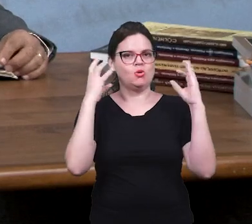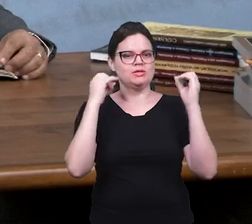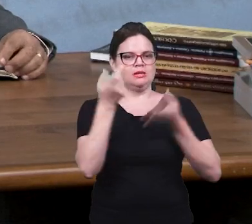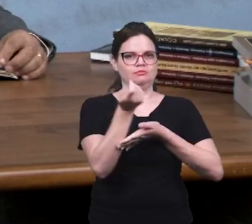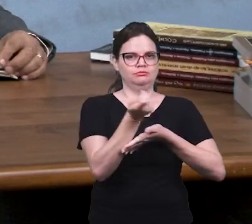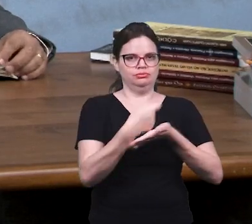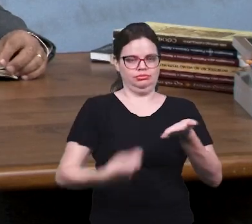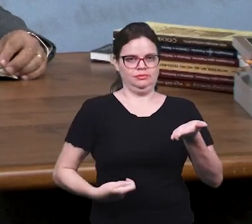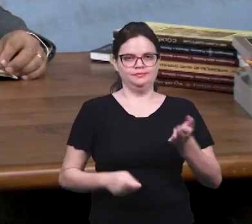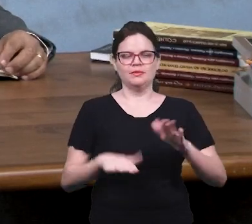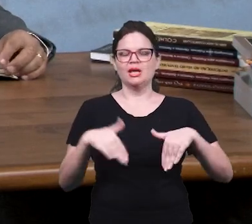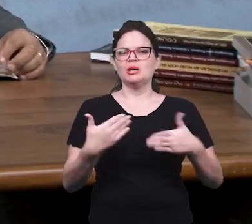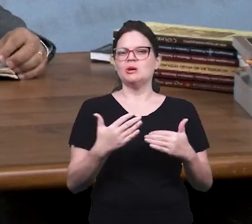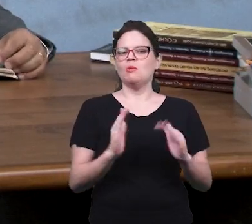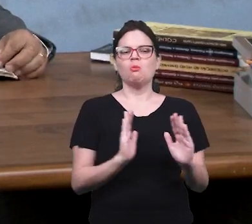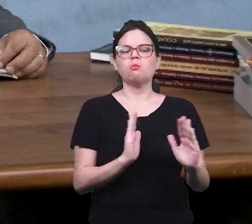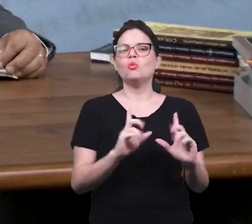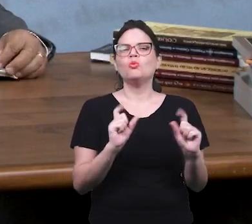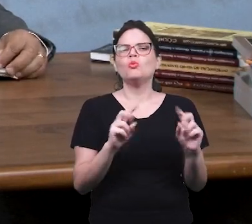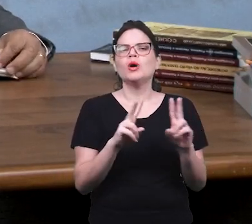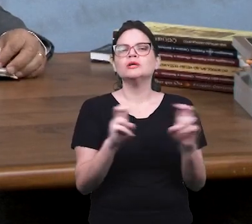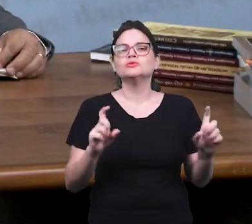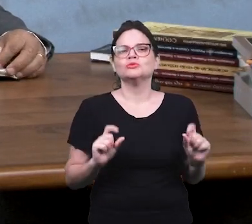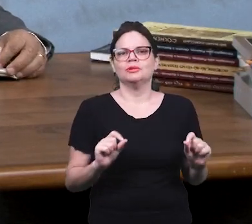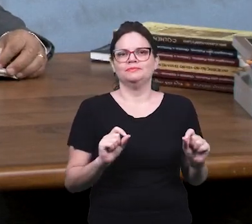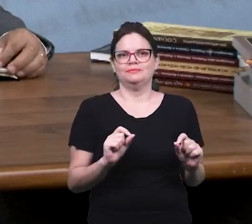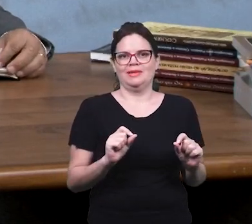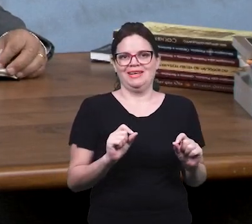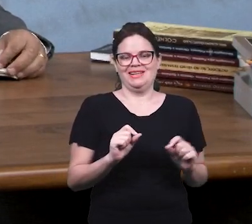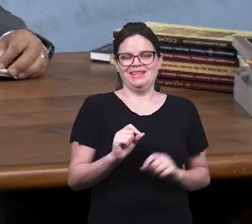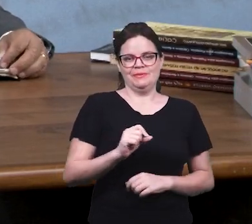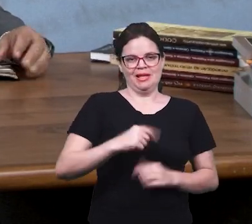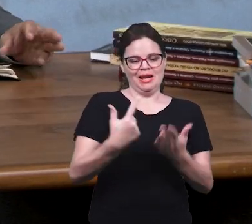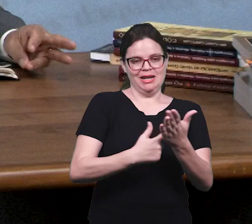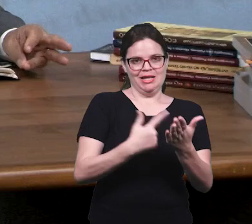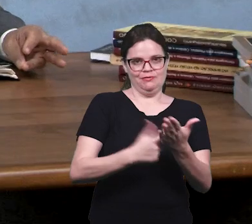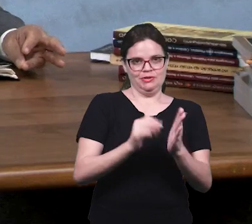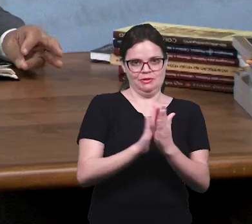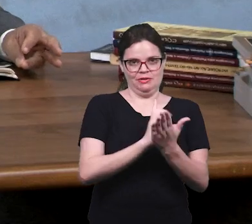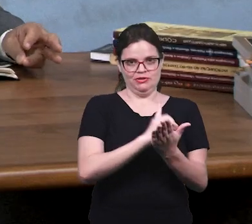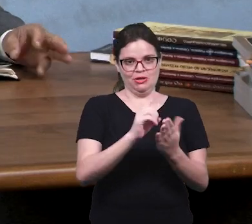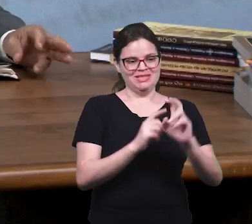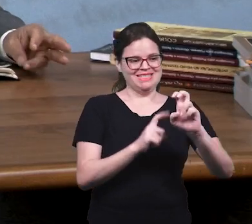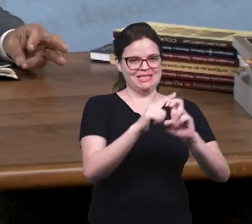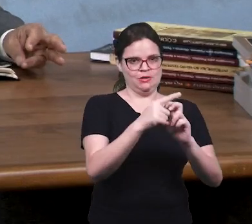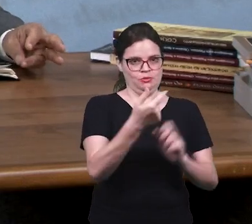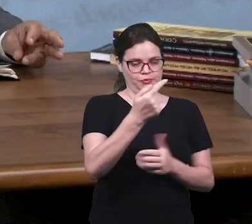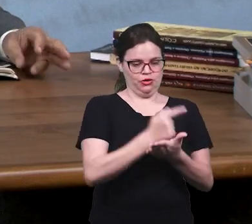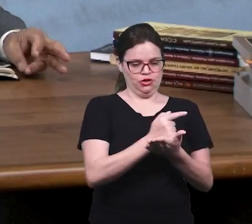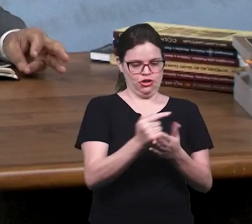referia Josué? Aos 5 primeiros livros da Bíblia: Gênesis,